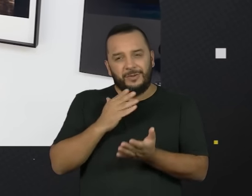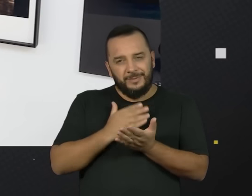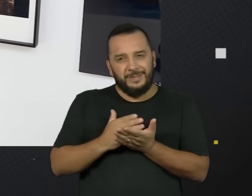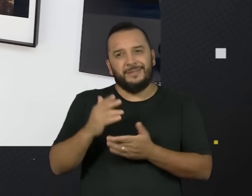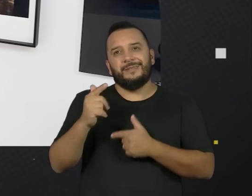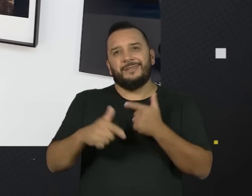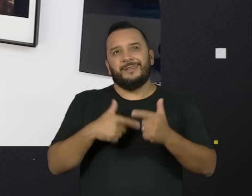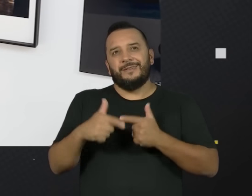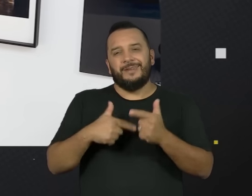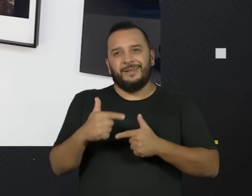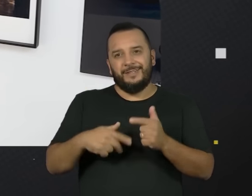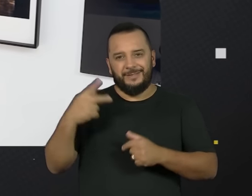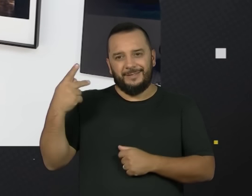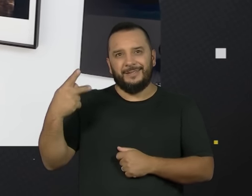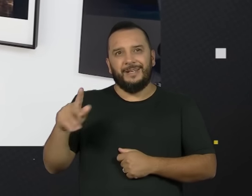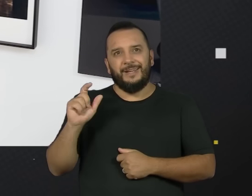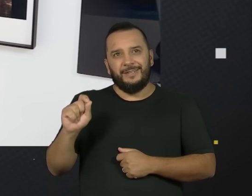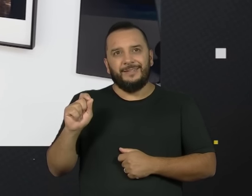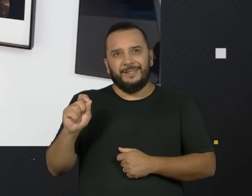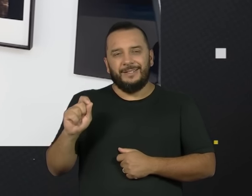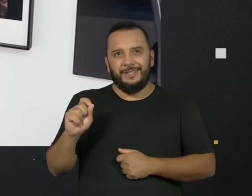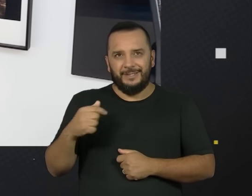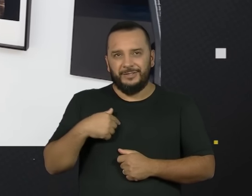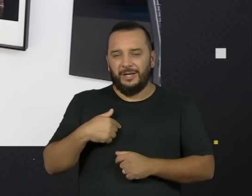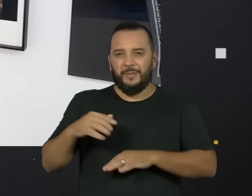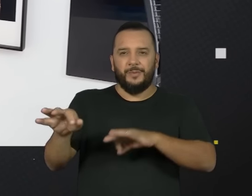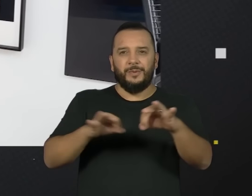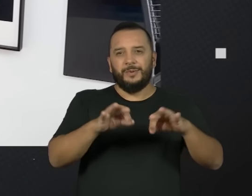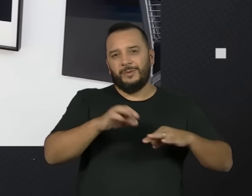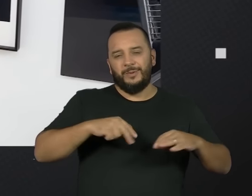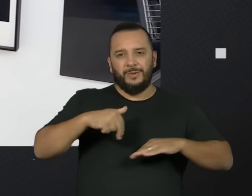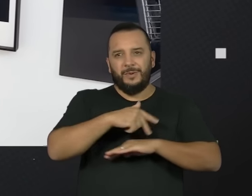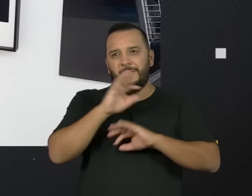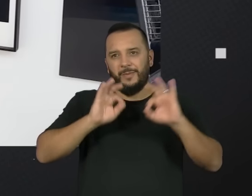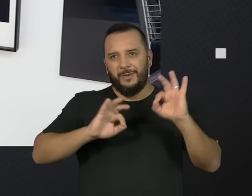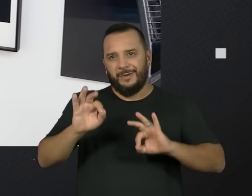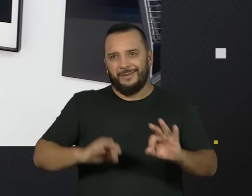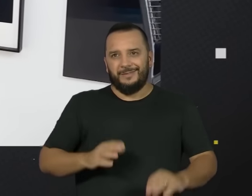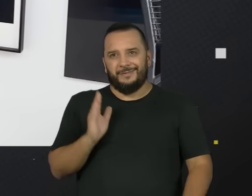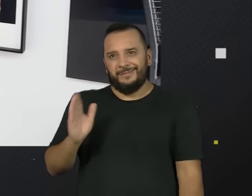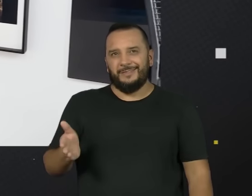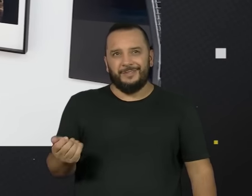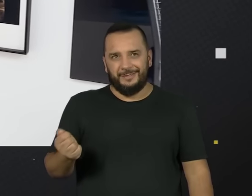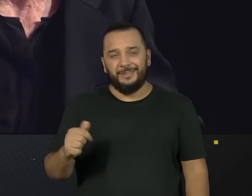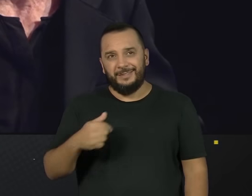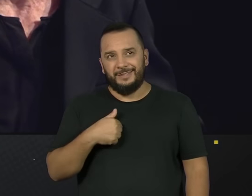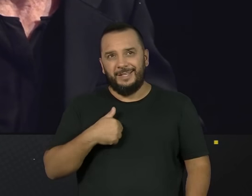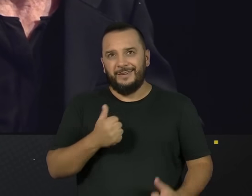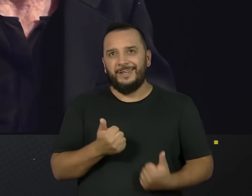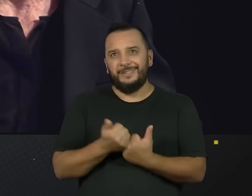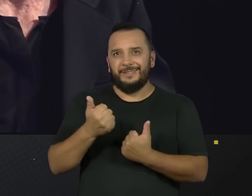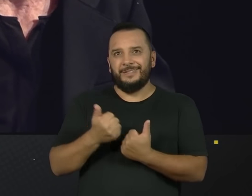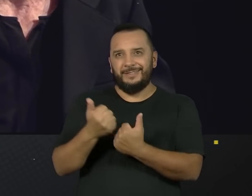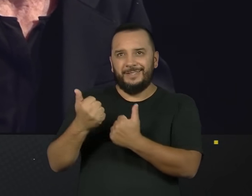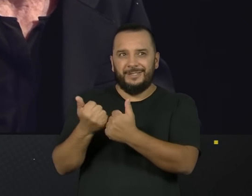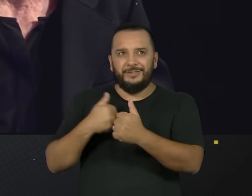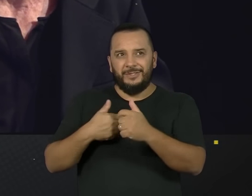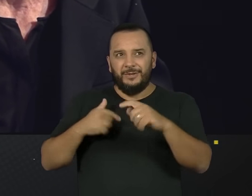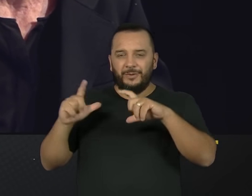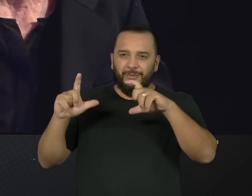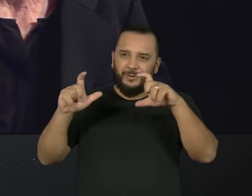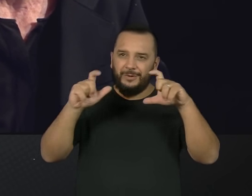dela naquela época chamava produtora de moda, não era stylist. E eu era assistente ainda do fotógrafo João